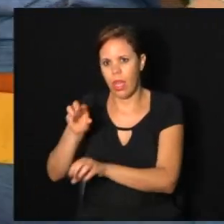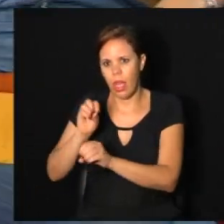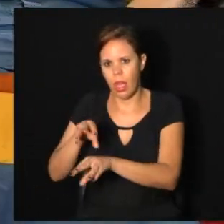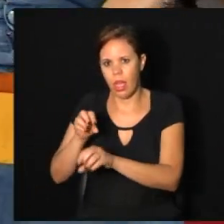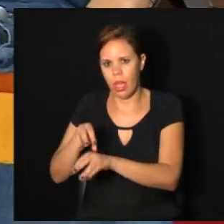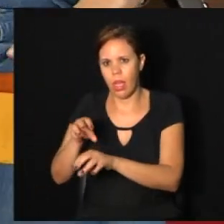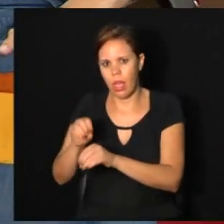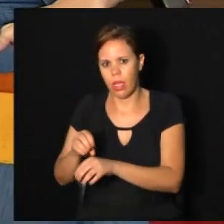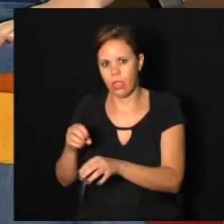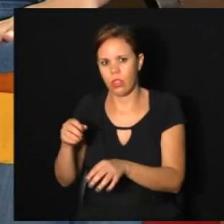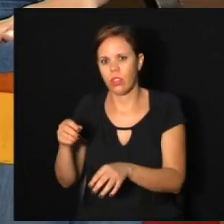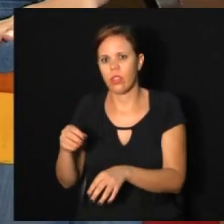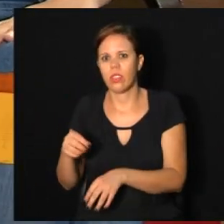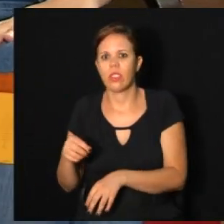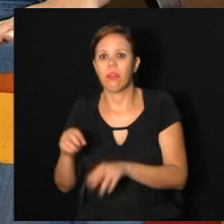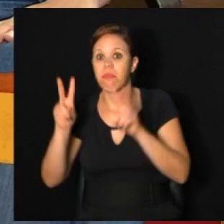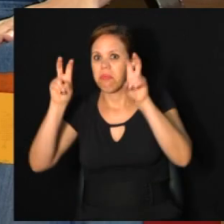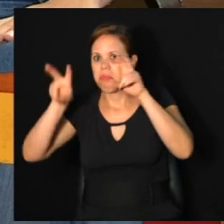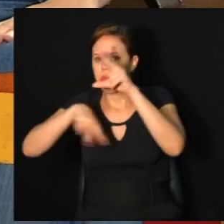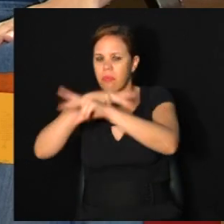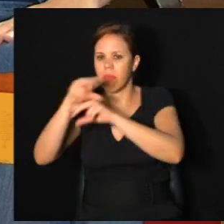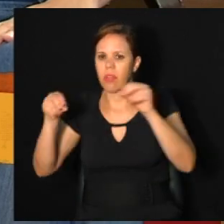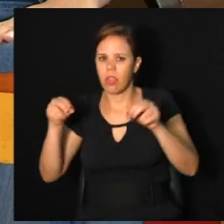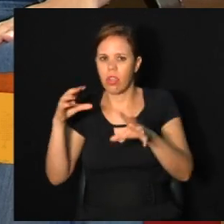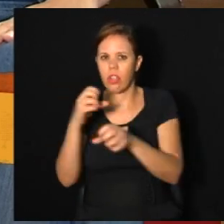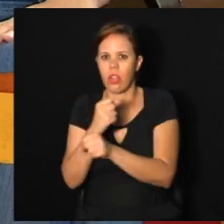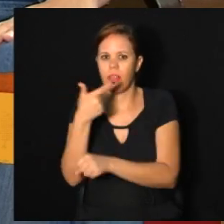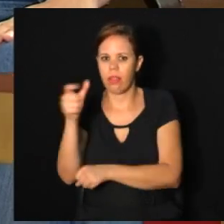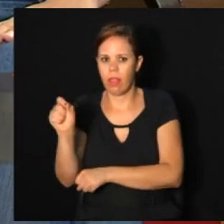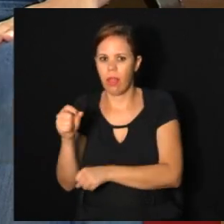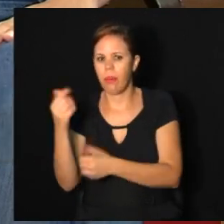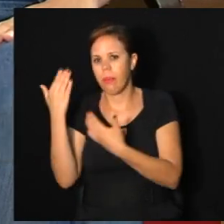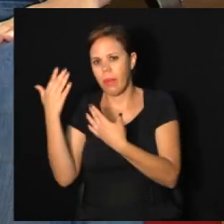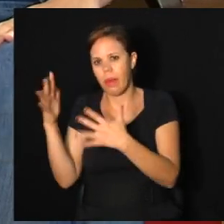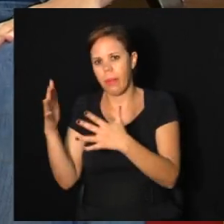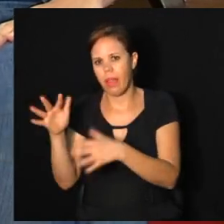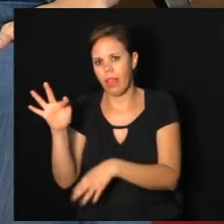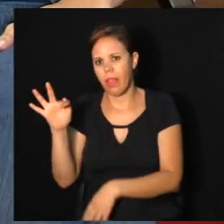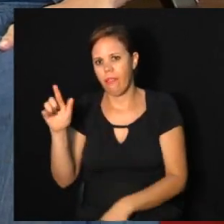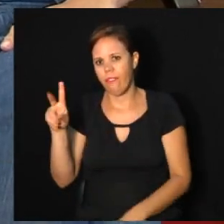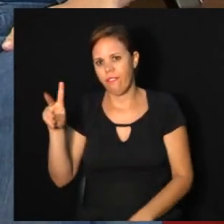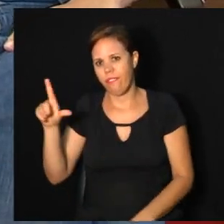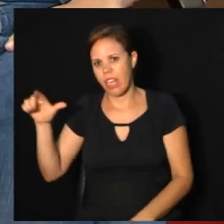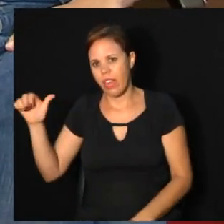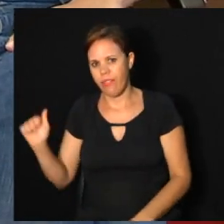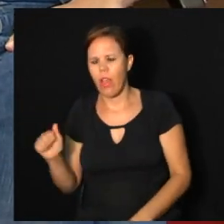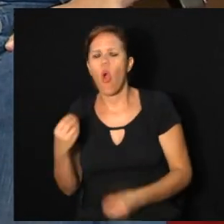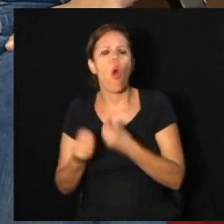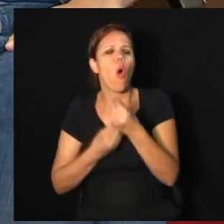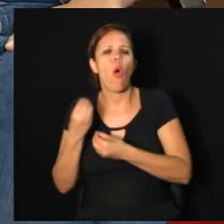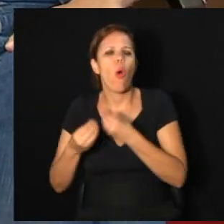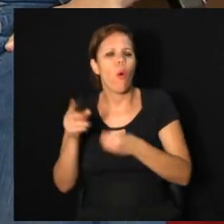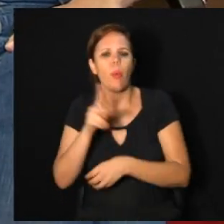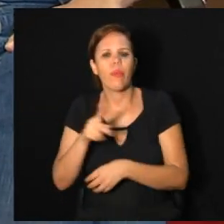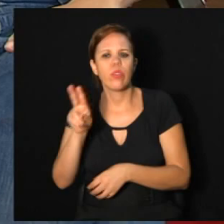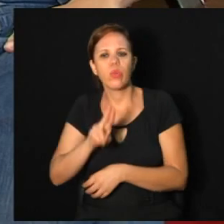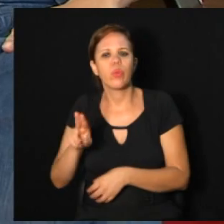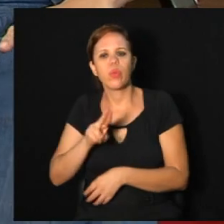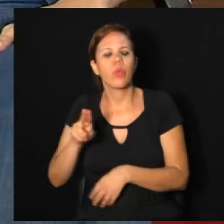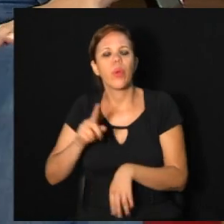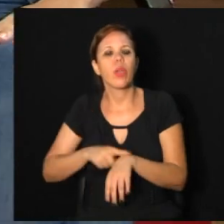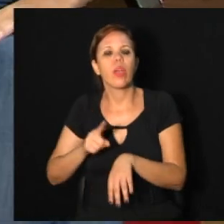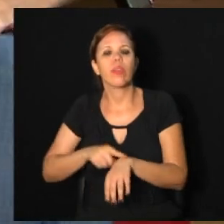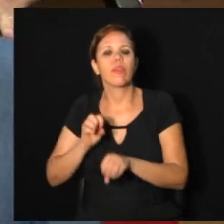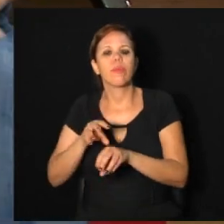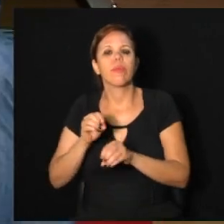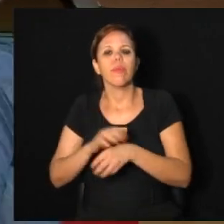educadora nota 10, foi premiada. Parabéns, Flávia. Obrigada. Flávia, como o professor consegue ser criativo? Tem que usar o que na hora de dar